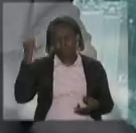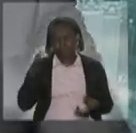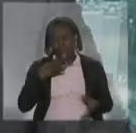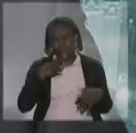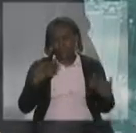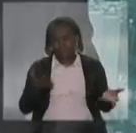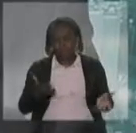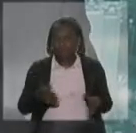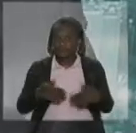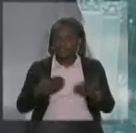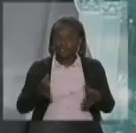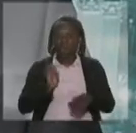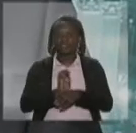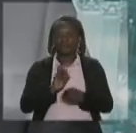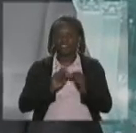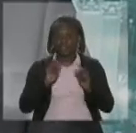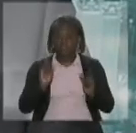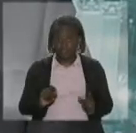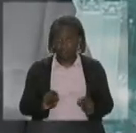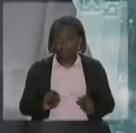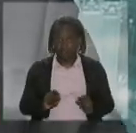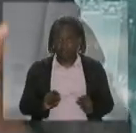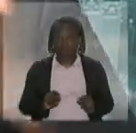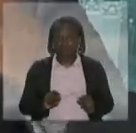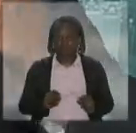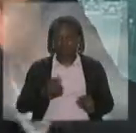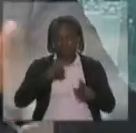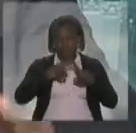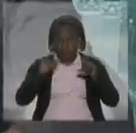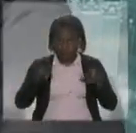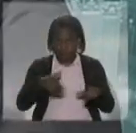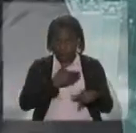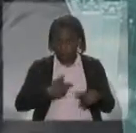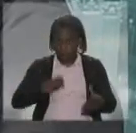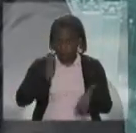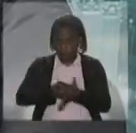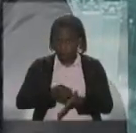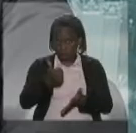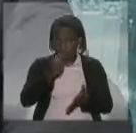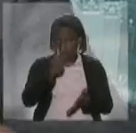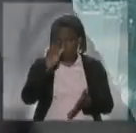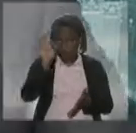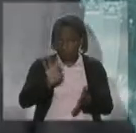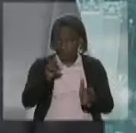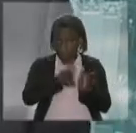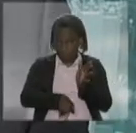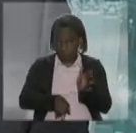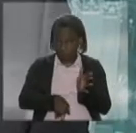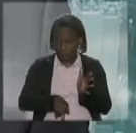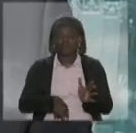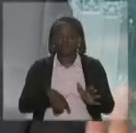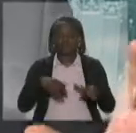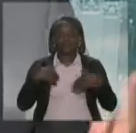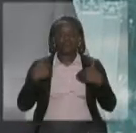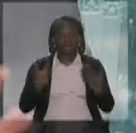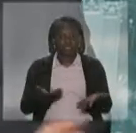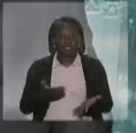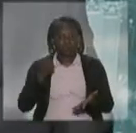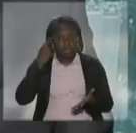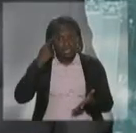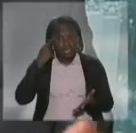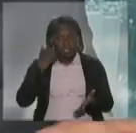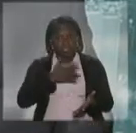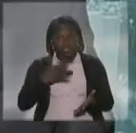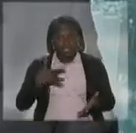isso aí que fez do estado servidor passou a pagar 11% e portanto esperando que a